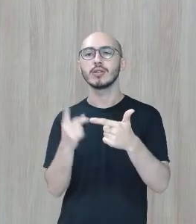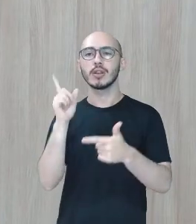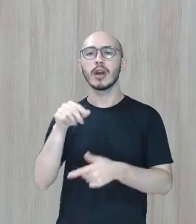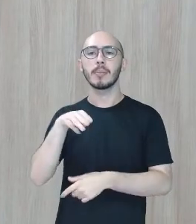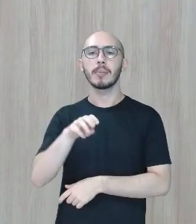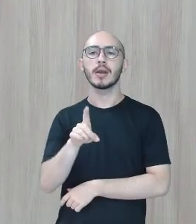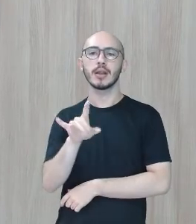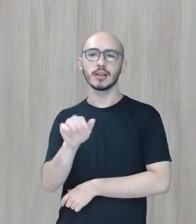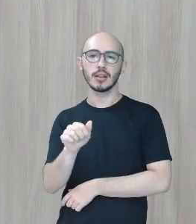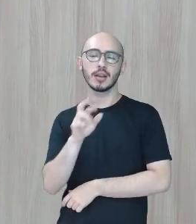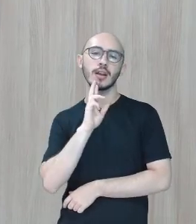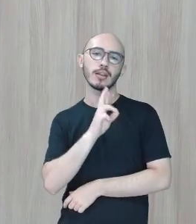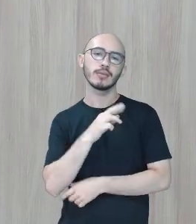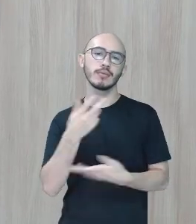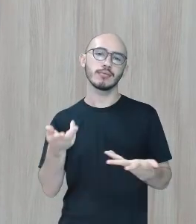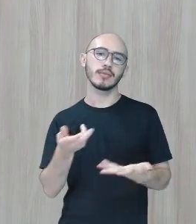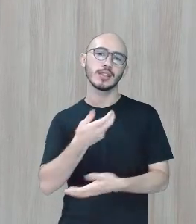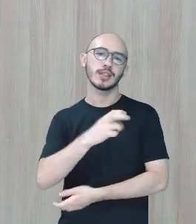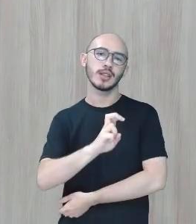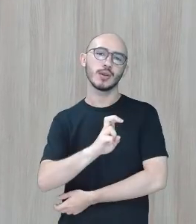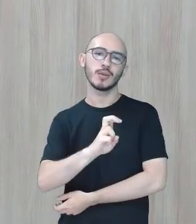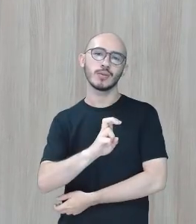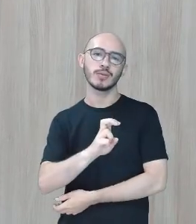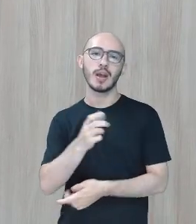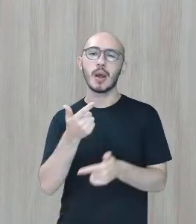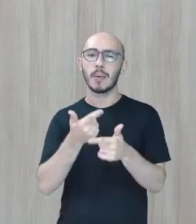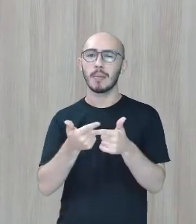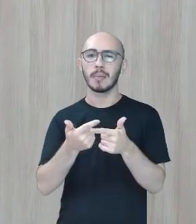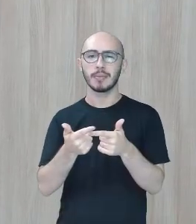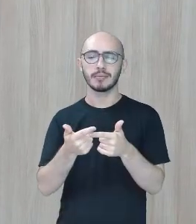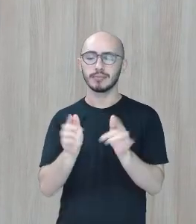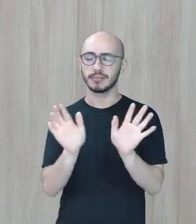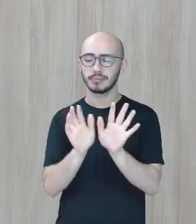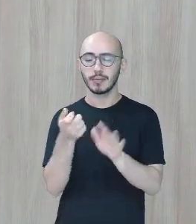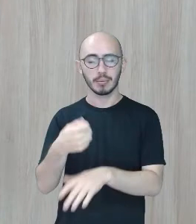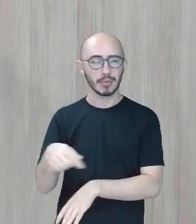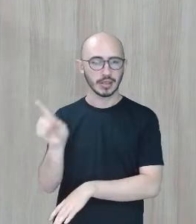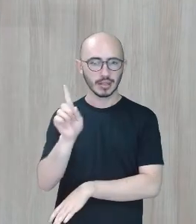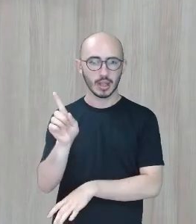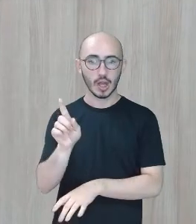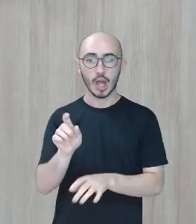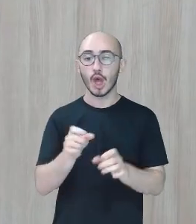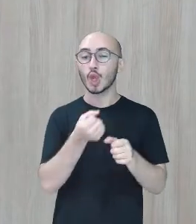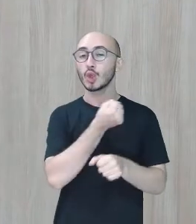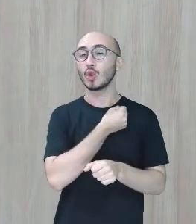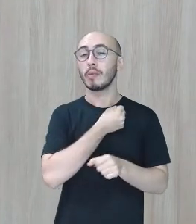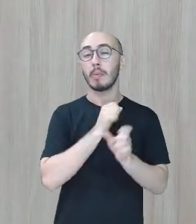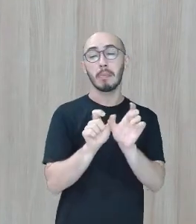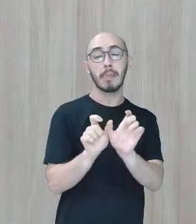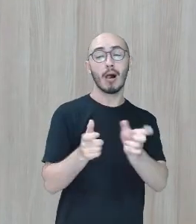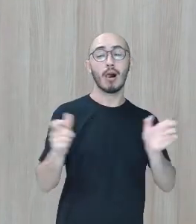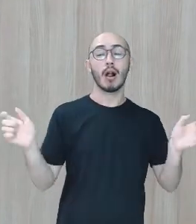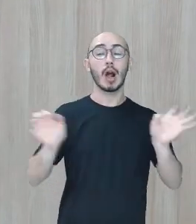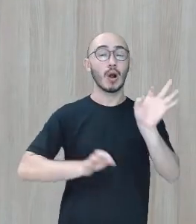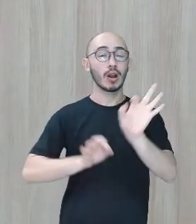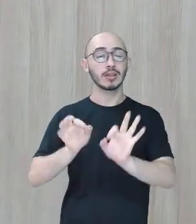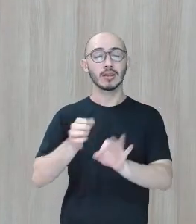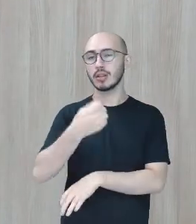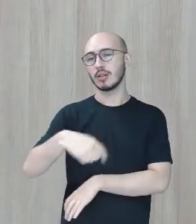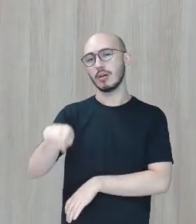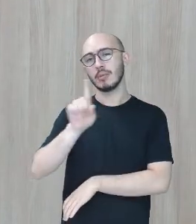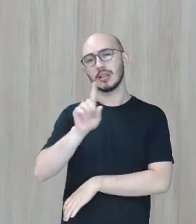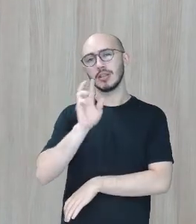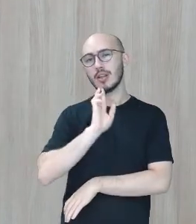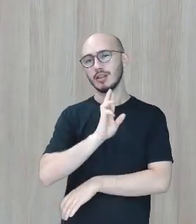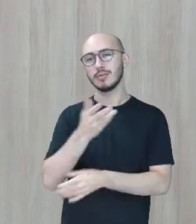mediana, que é igual a 5. Então, não precisa você colocar aí todos os números em ordem crescente para poder